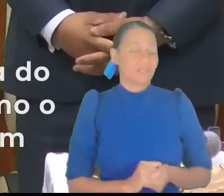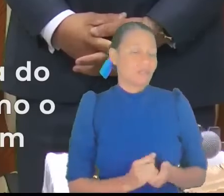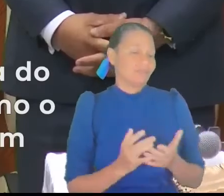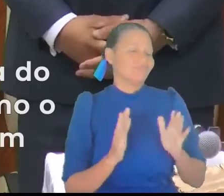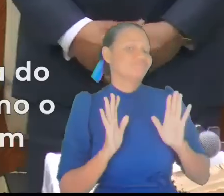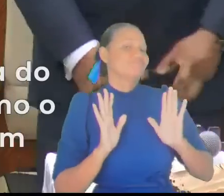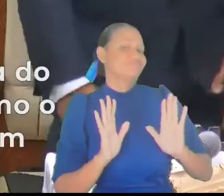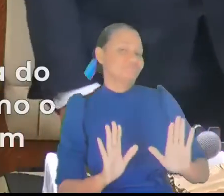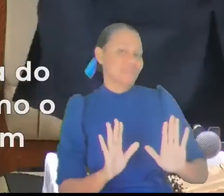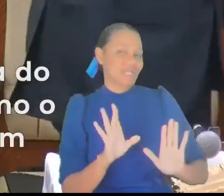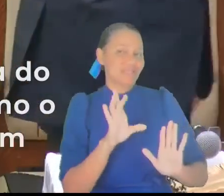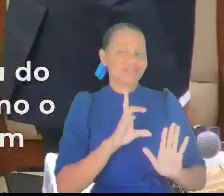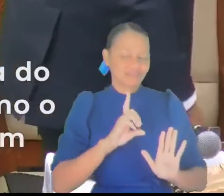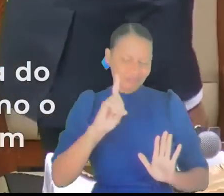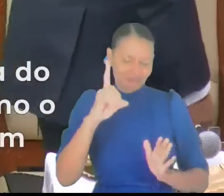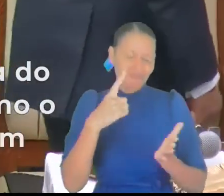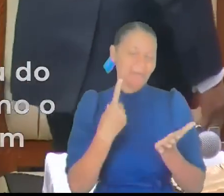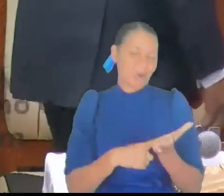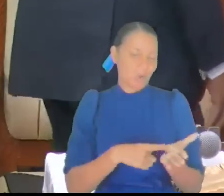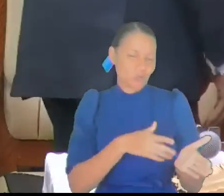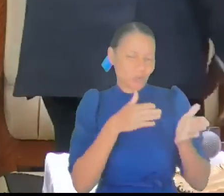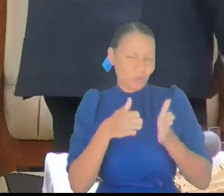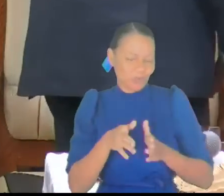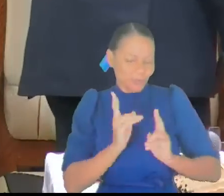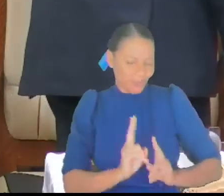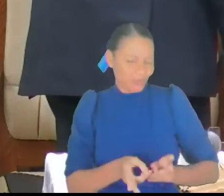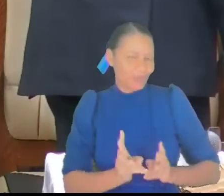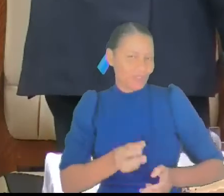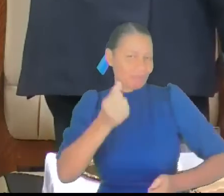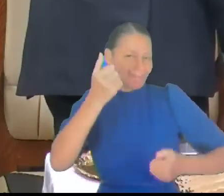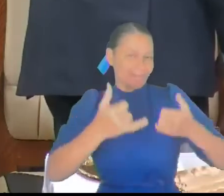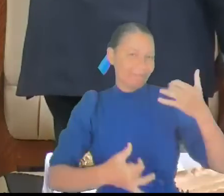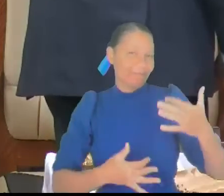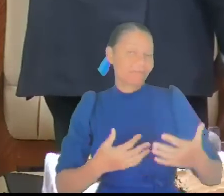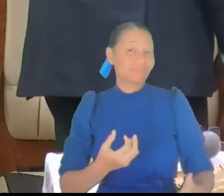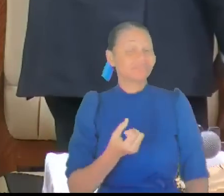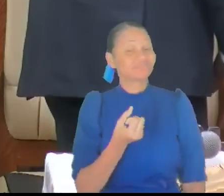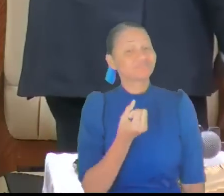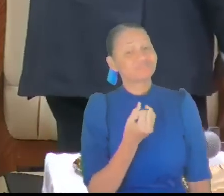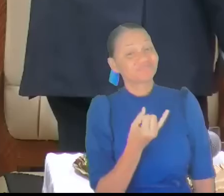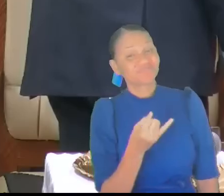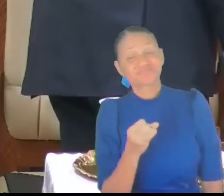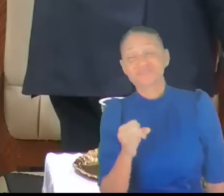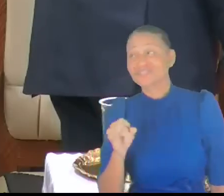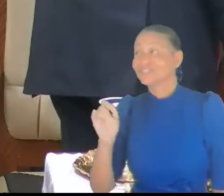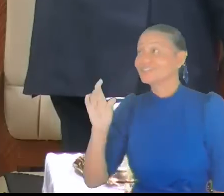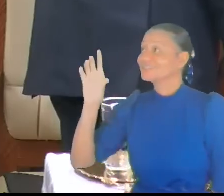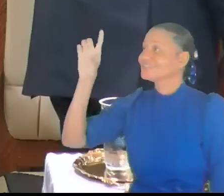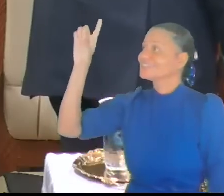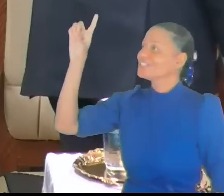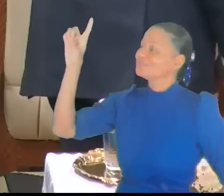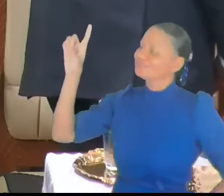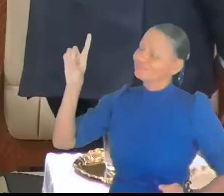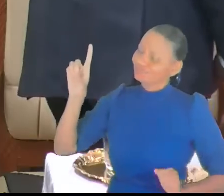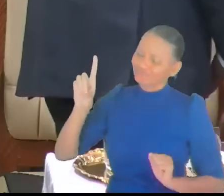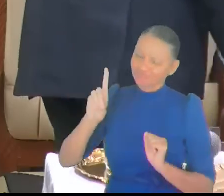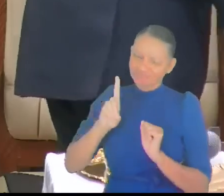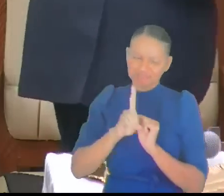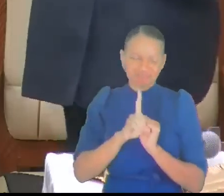vai preparar a ocasião. Se Deus é por nós,